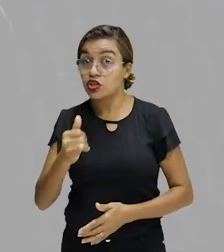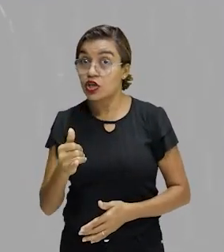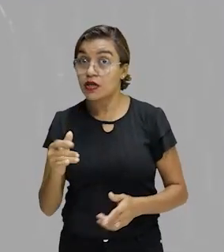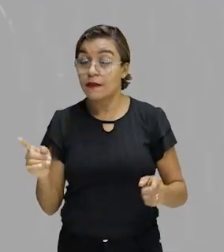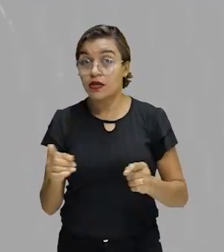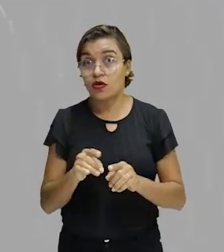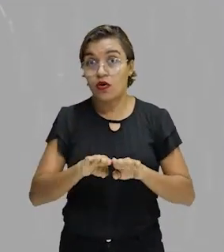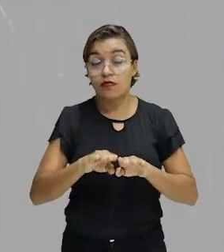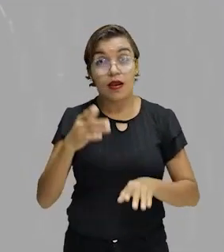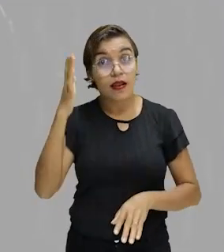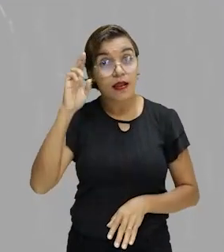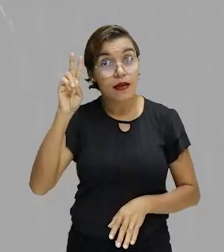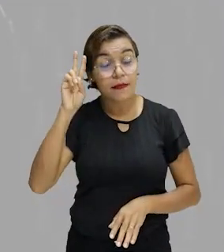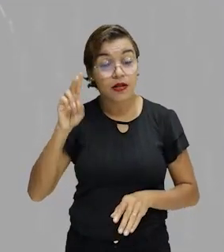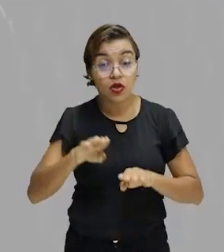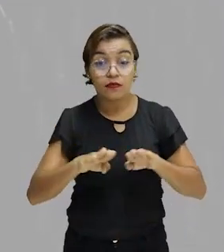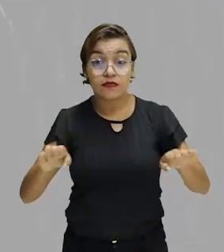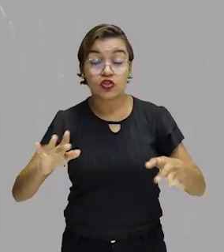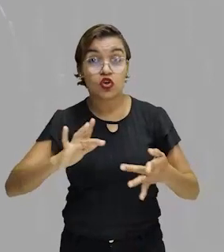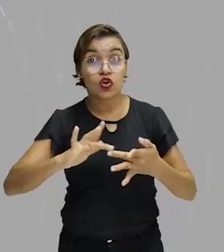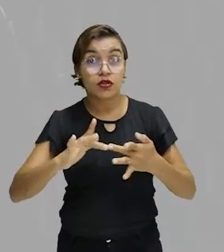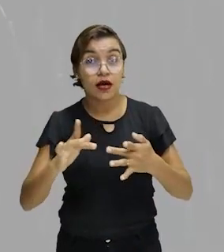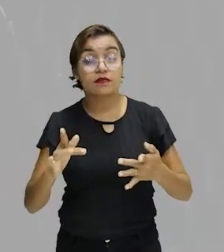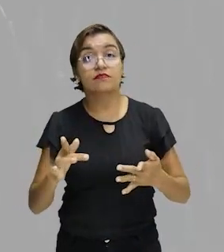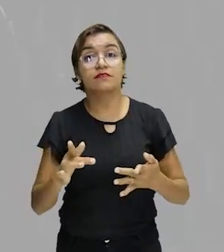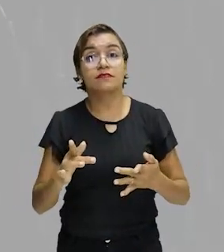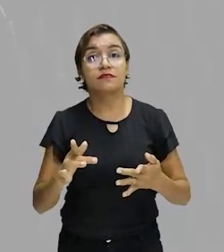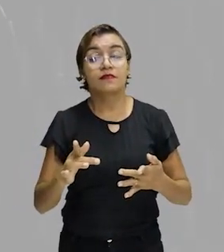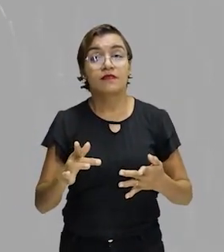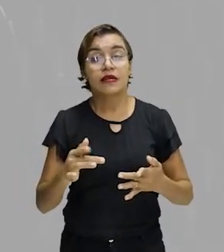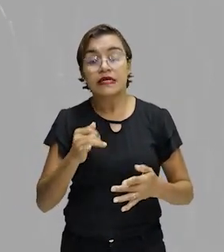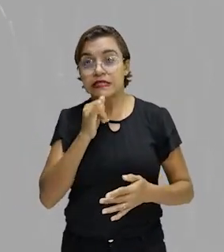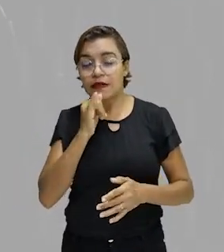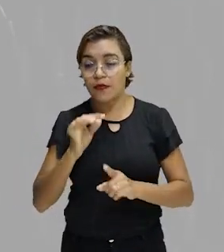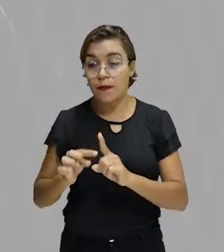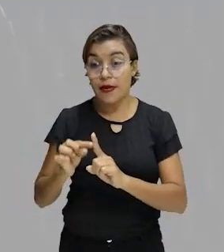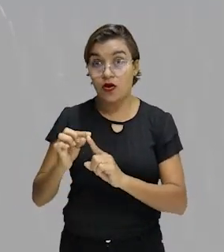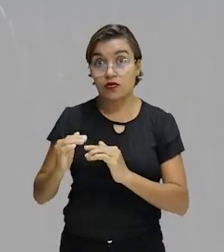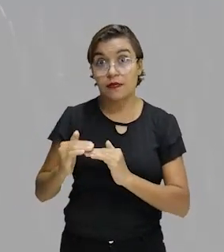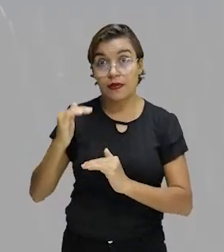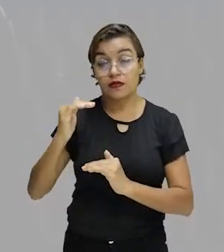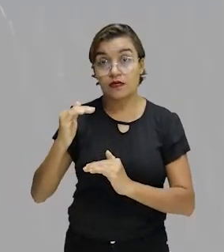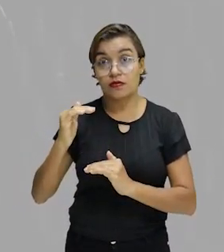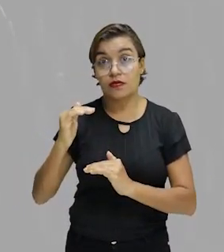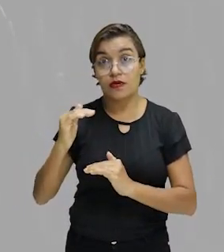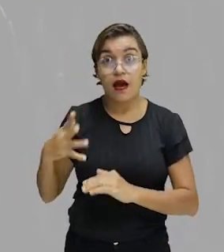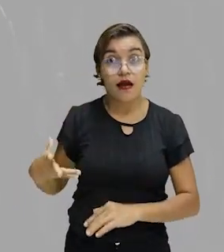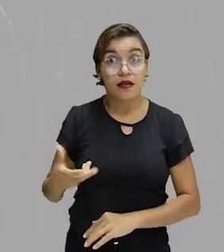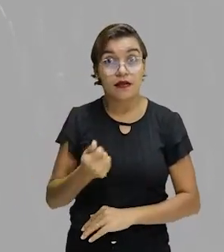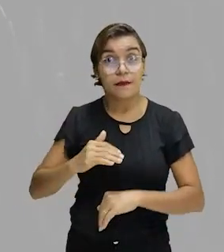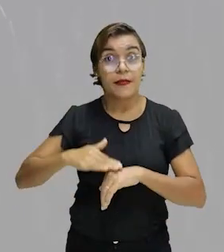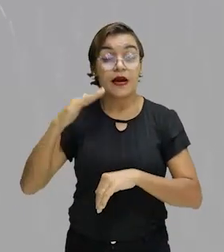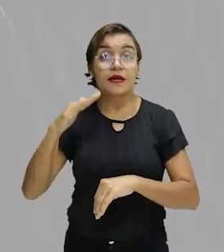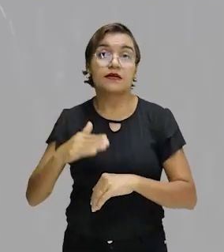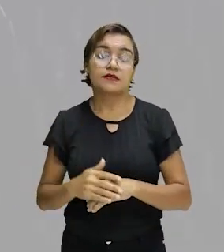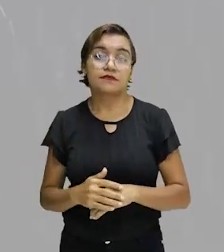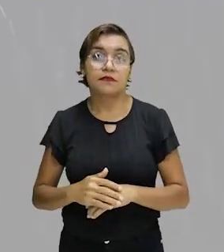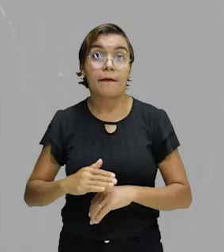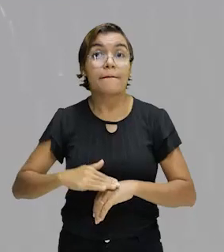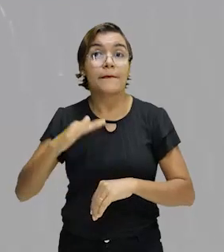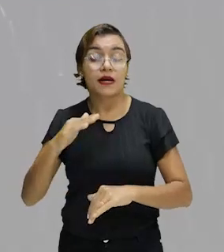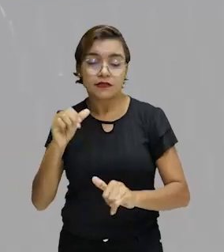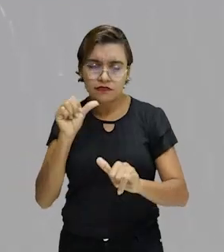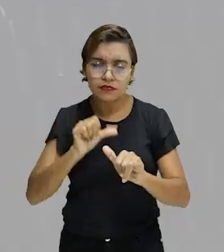maior a superfície de contato, maior a velocidade da reação. Quanto maior a temperatura, maior a velocidade da reação, e quanto